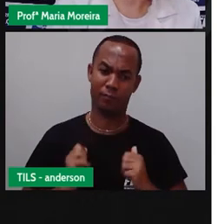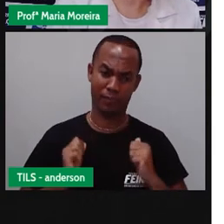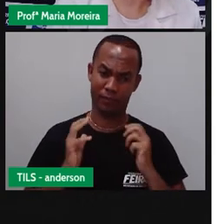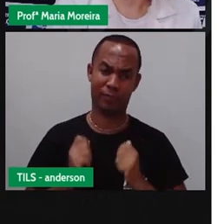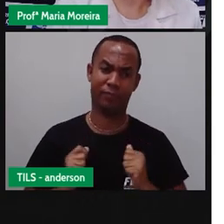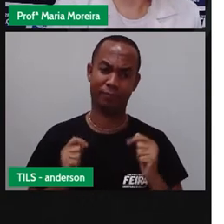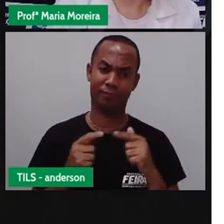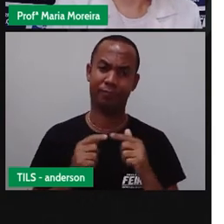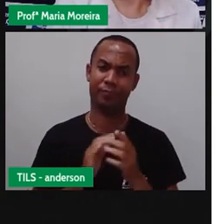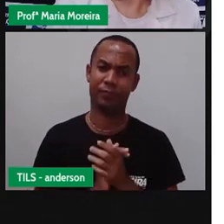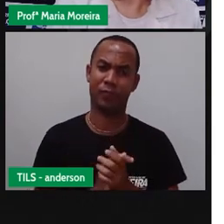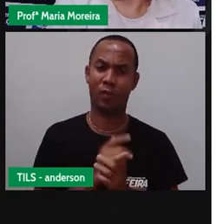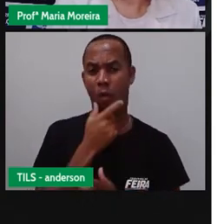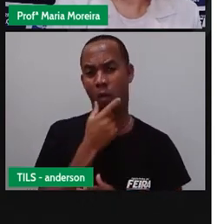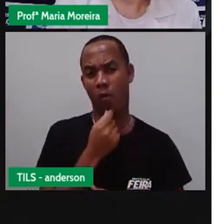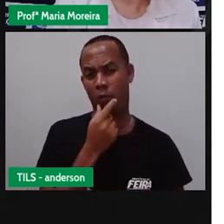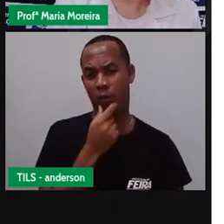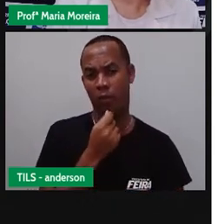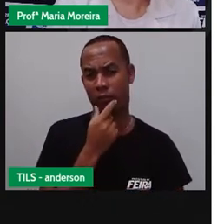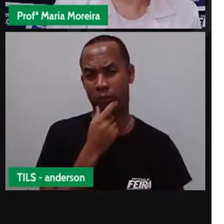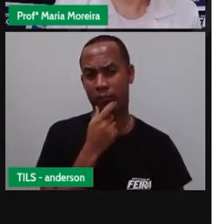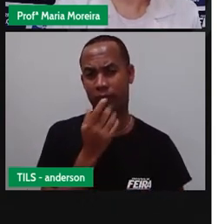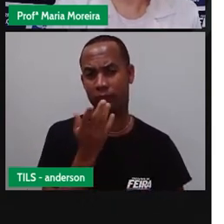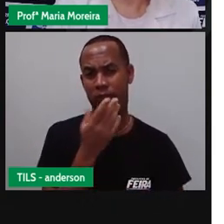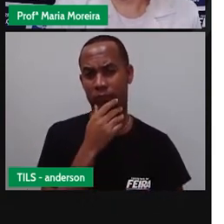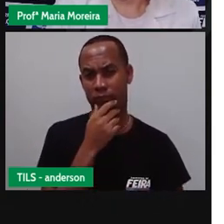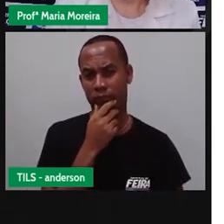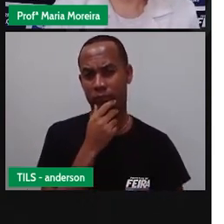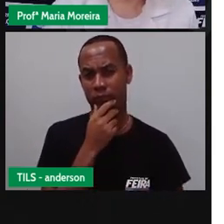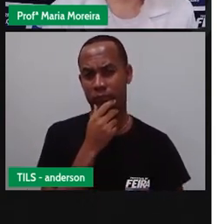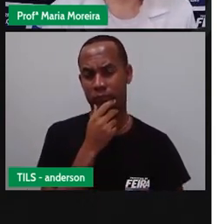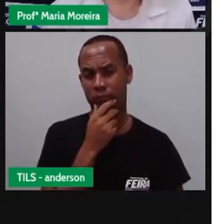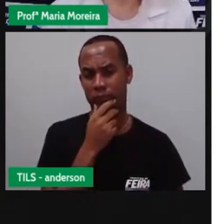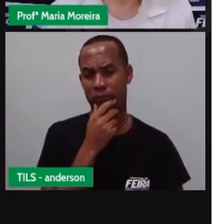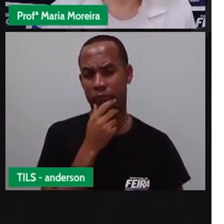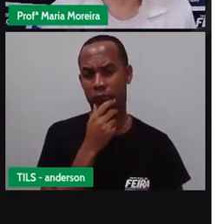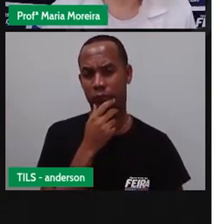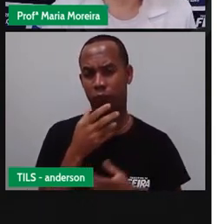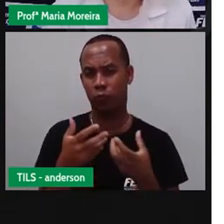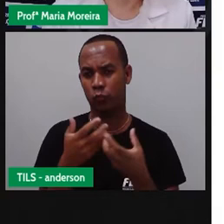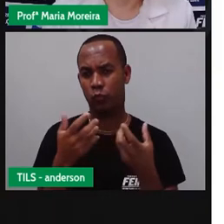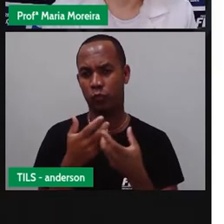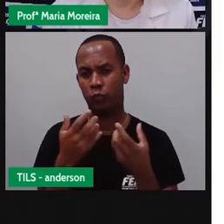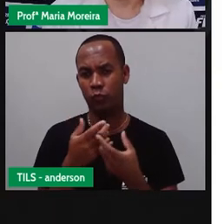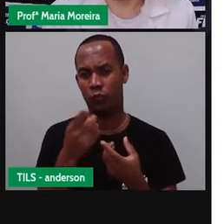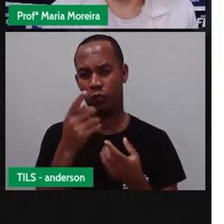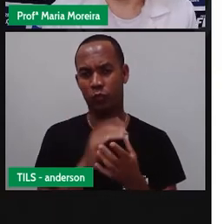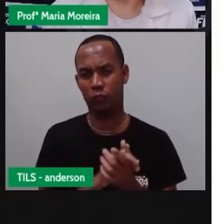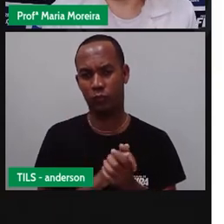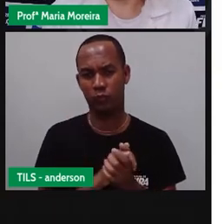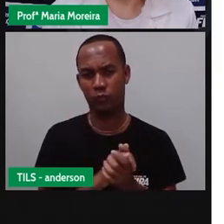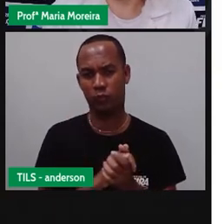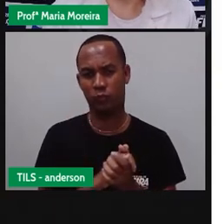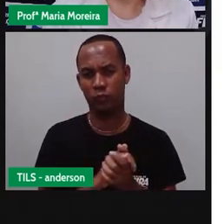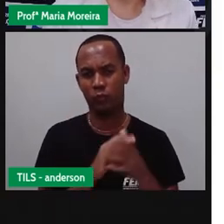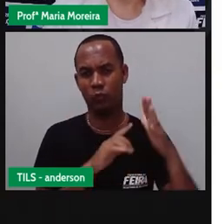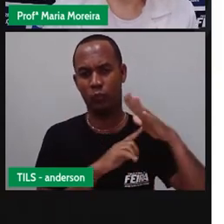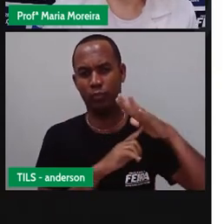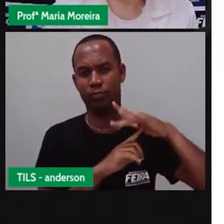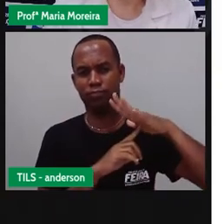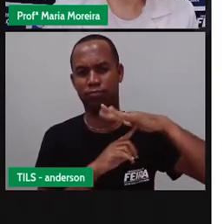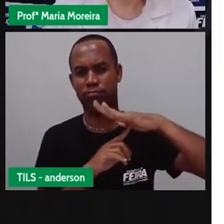higiene o homem hortelã um